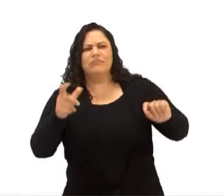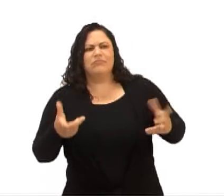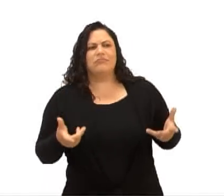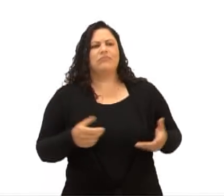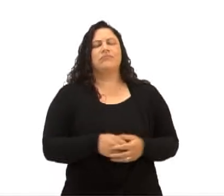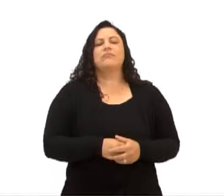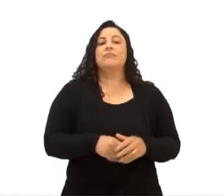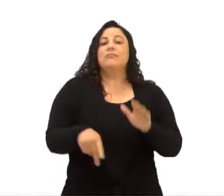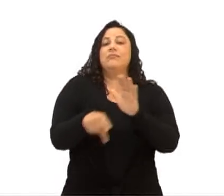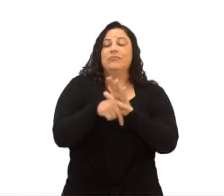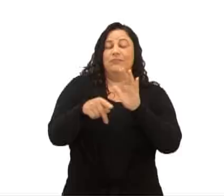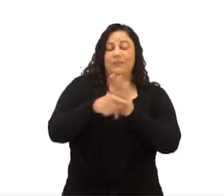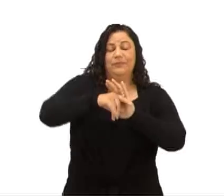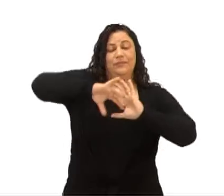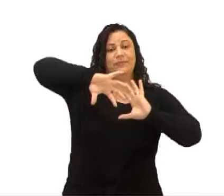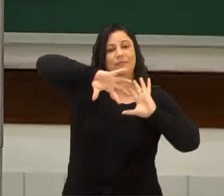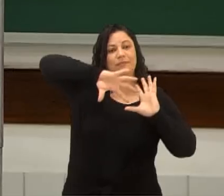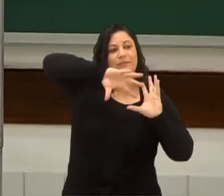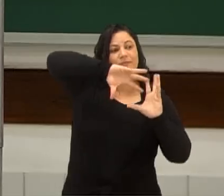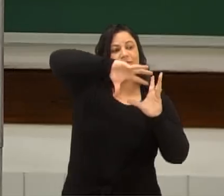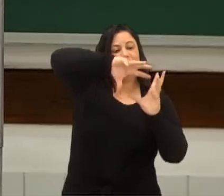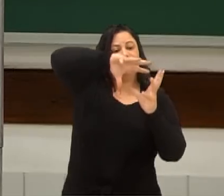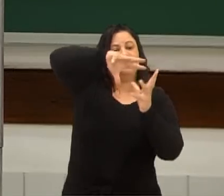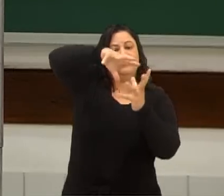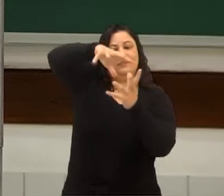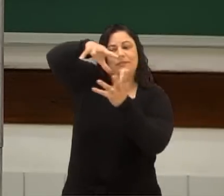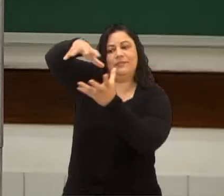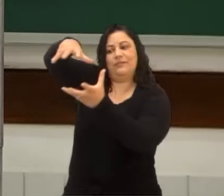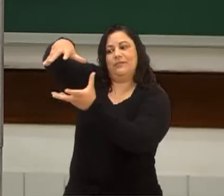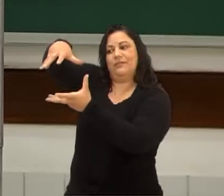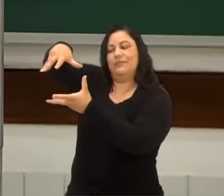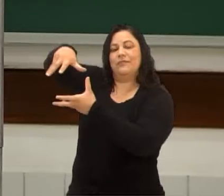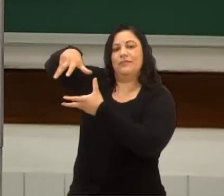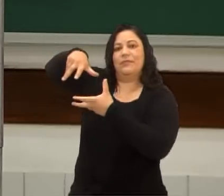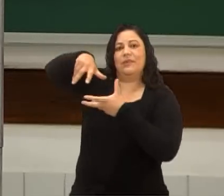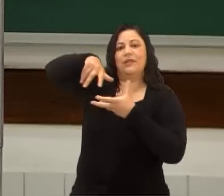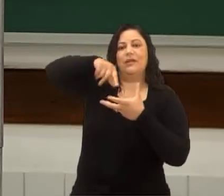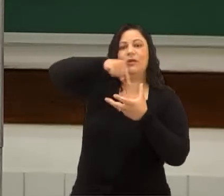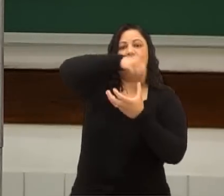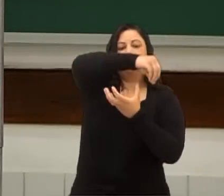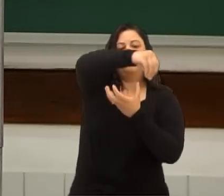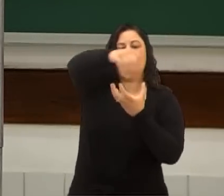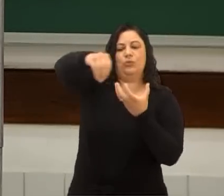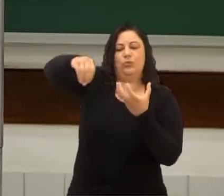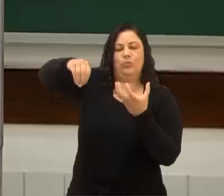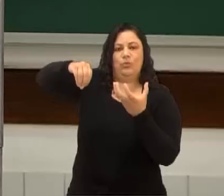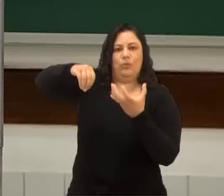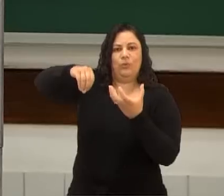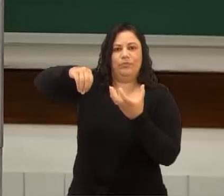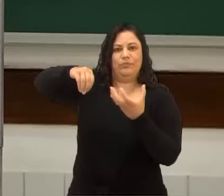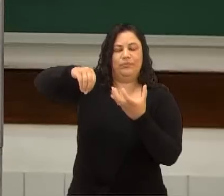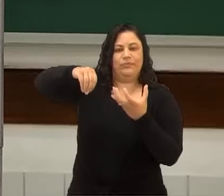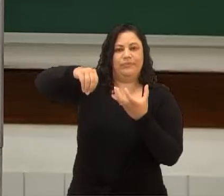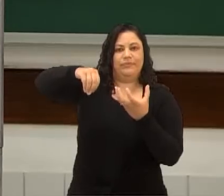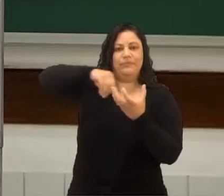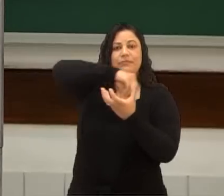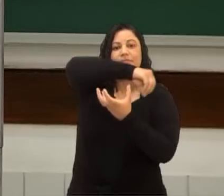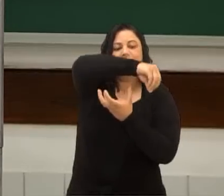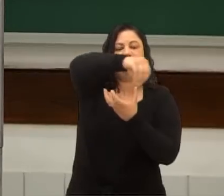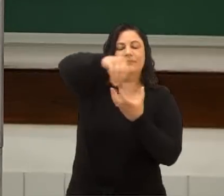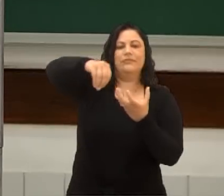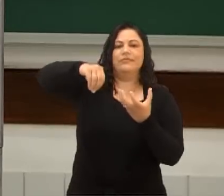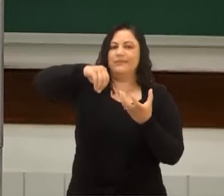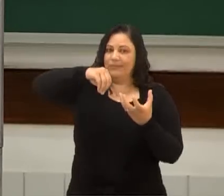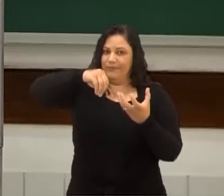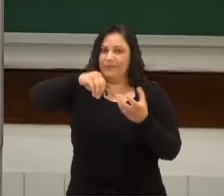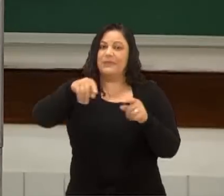Terra realiza ao redor do Sol. Esse movimento ele demora muito mais, né? Ele demarca o quê? O ano, porque